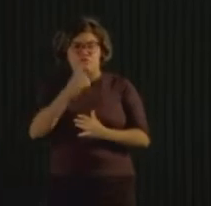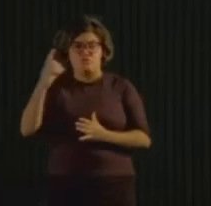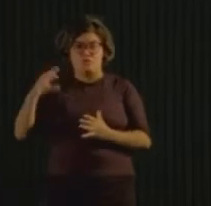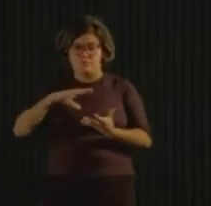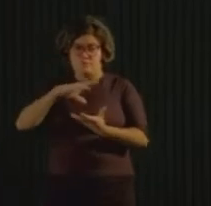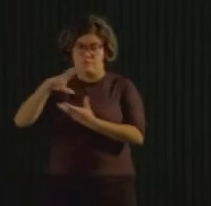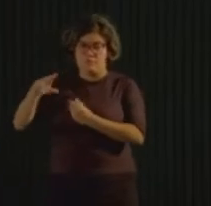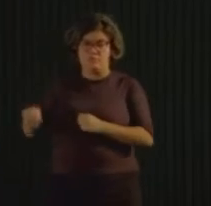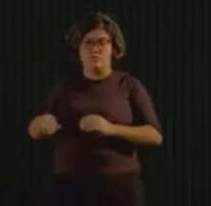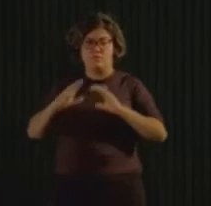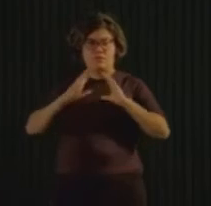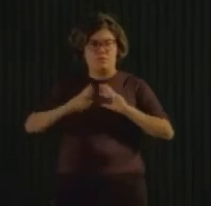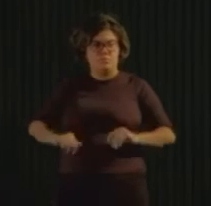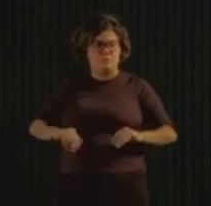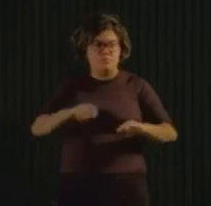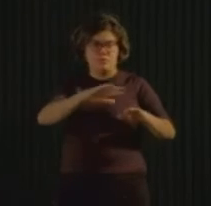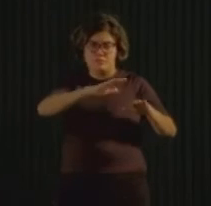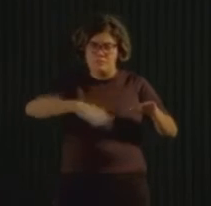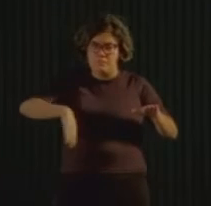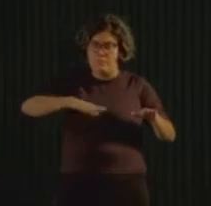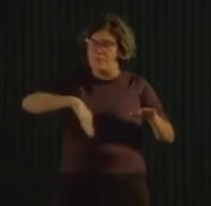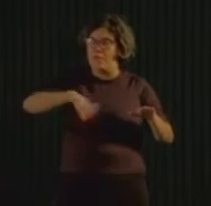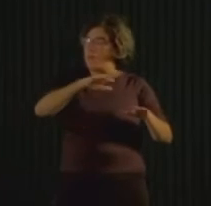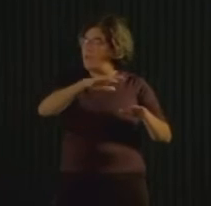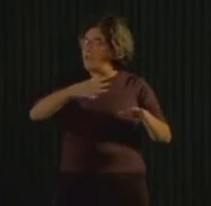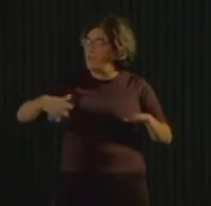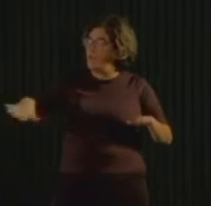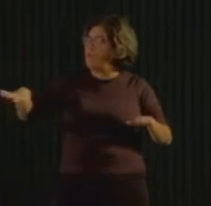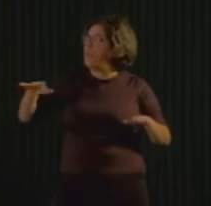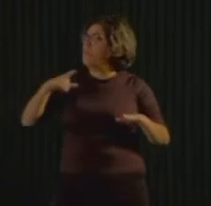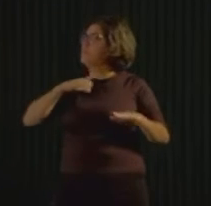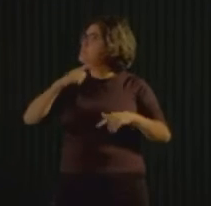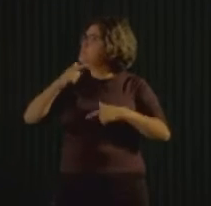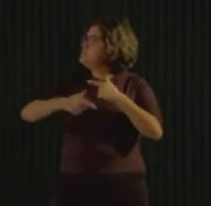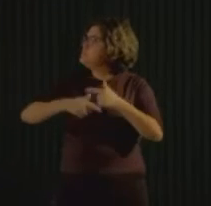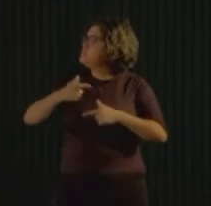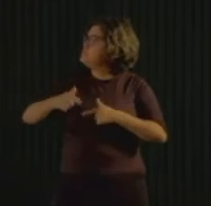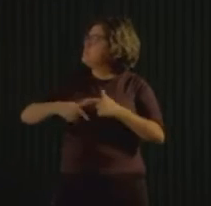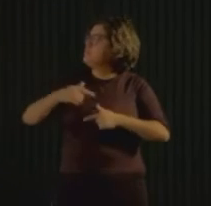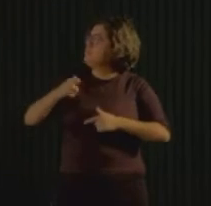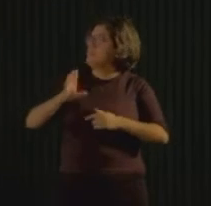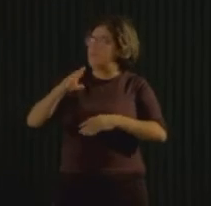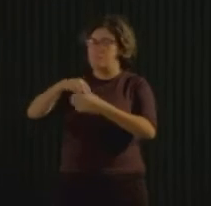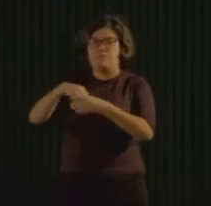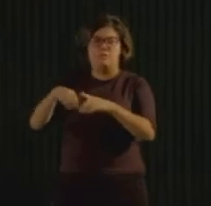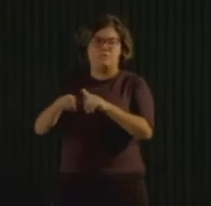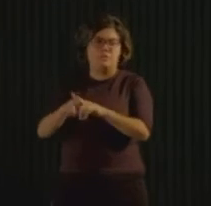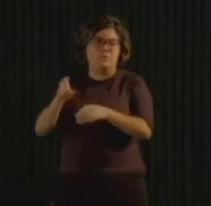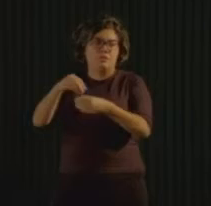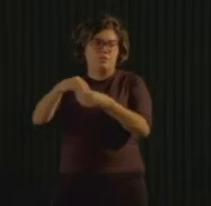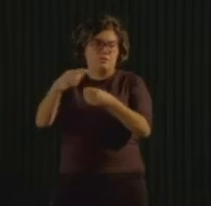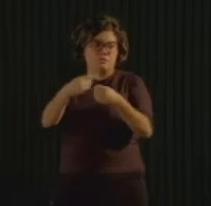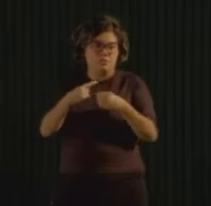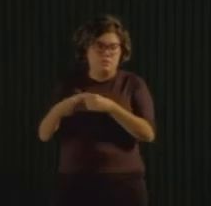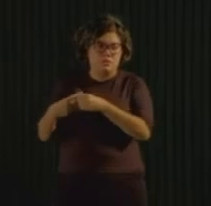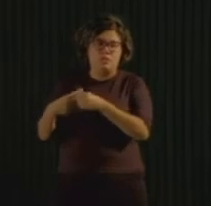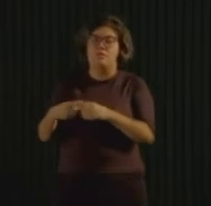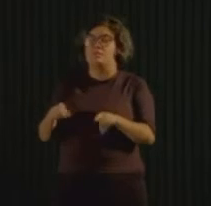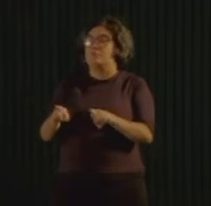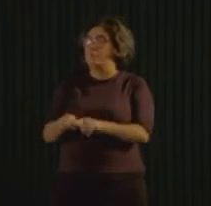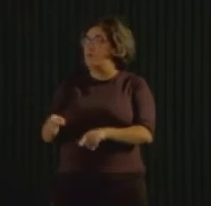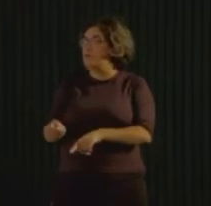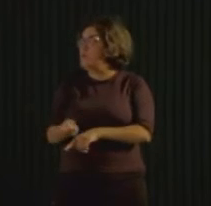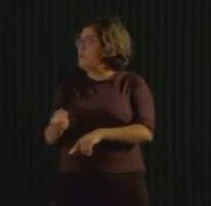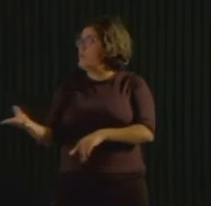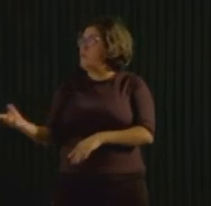Mundial da Limpeza em rios e praias. Isso aqui são atividades de despoluição em áreas urbanas.